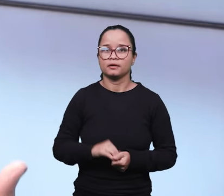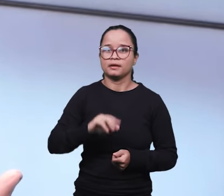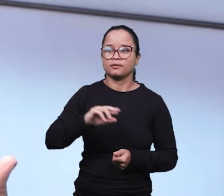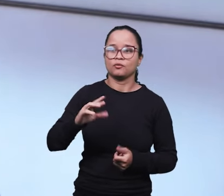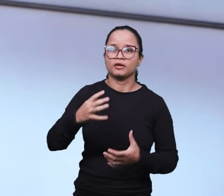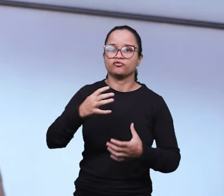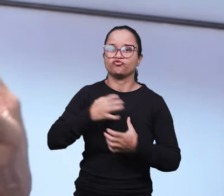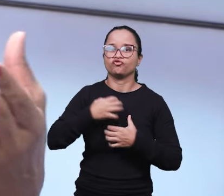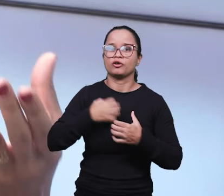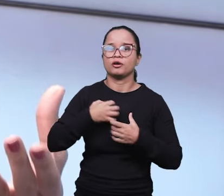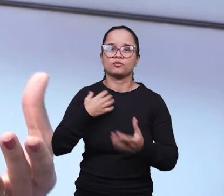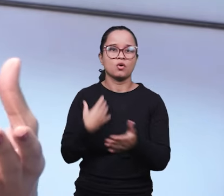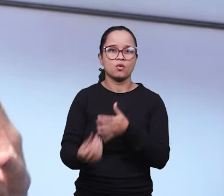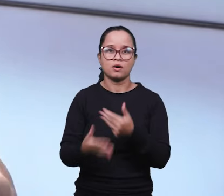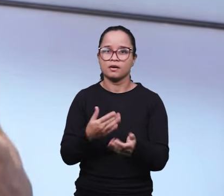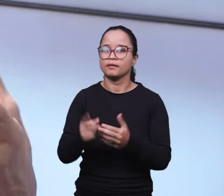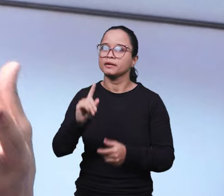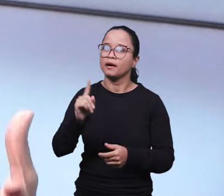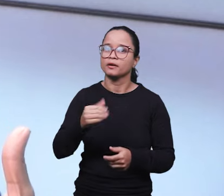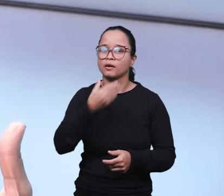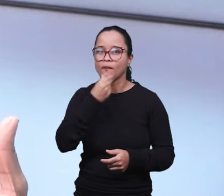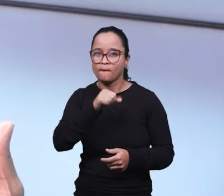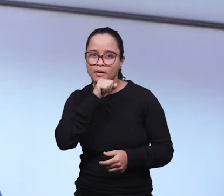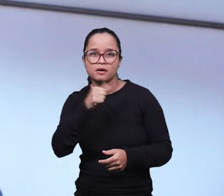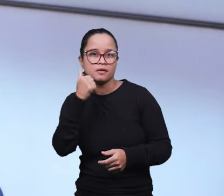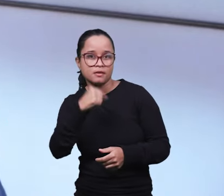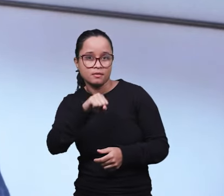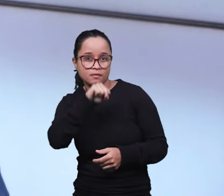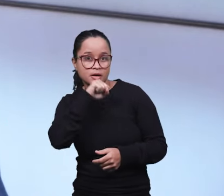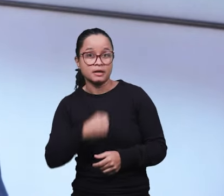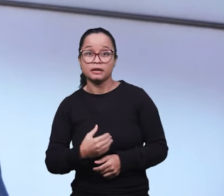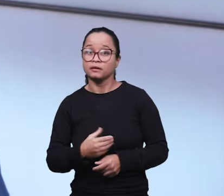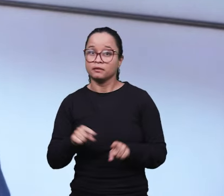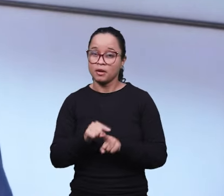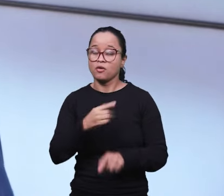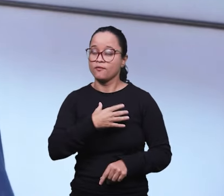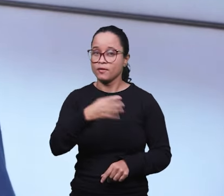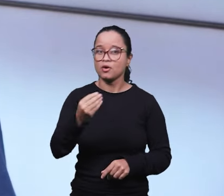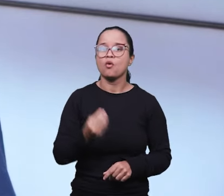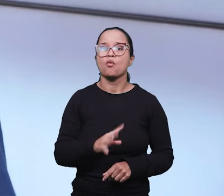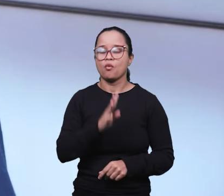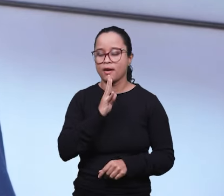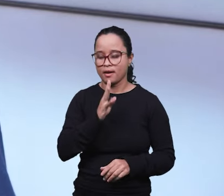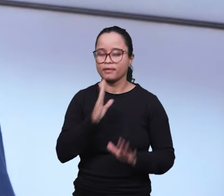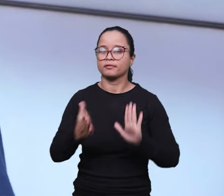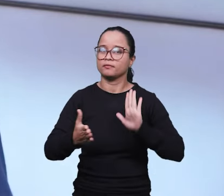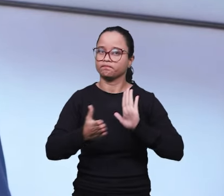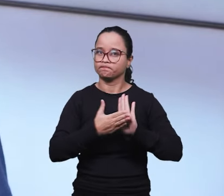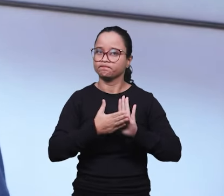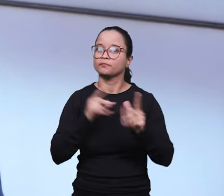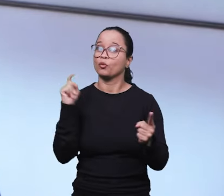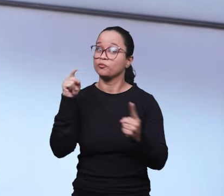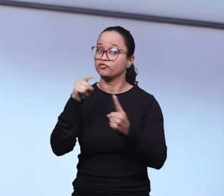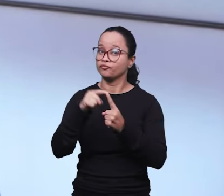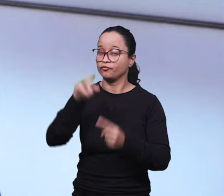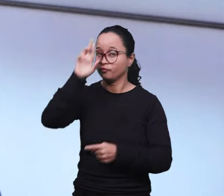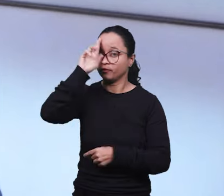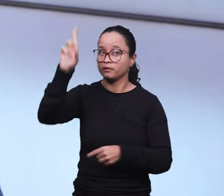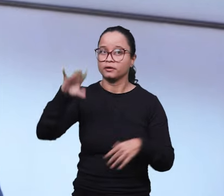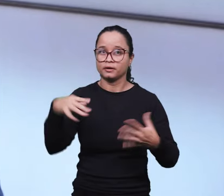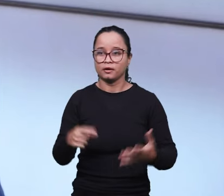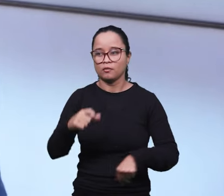forma aleatória nós temos um pai uma mãe e filhos que conhecem o prop propo do Senhor então no momento